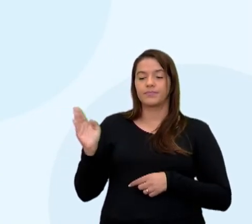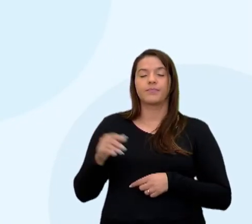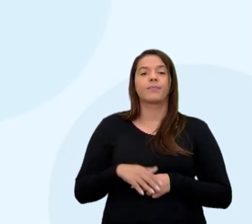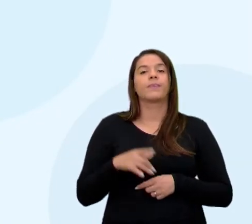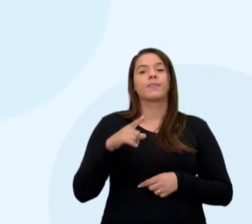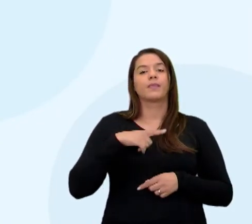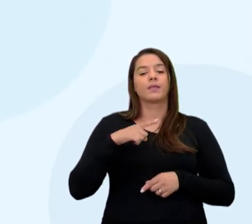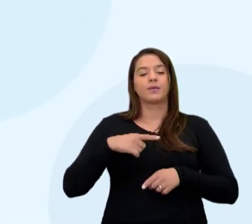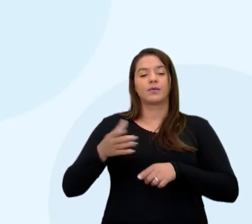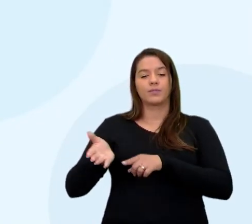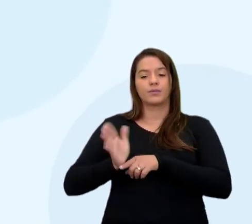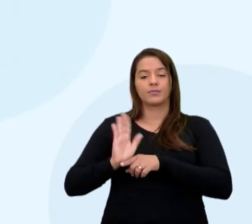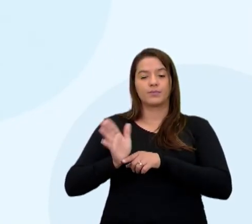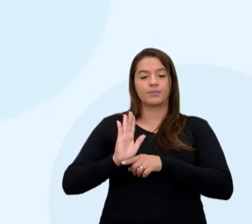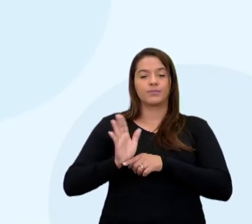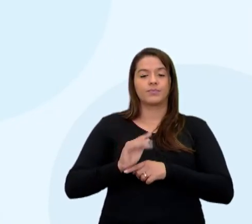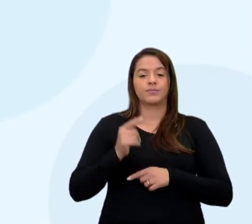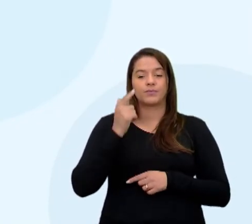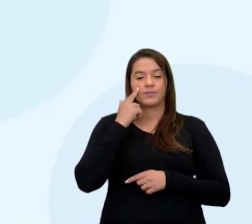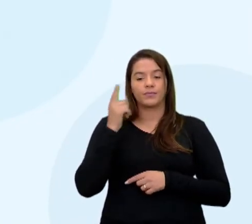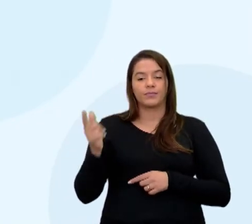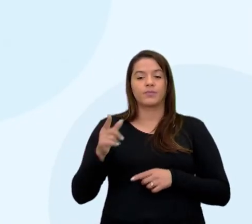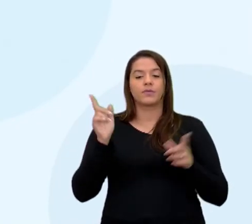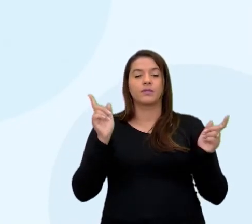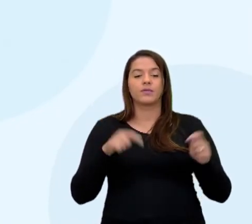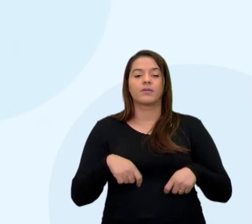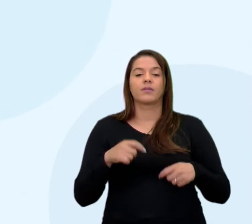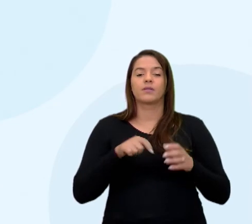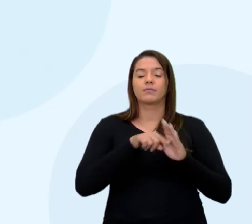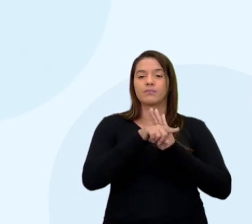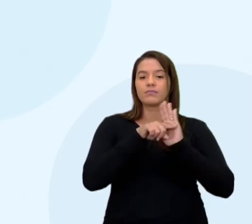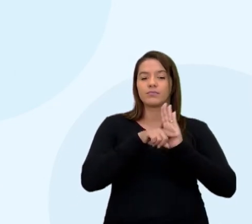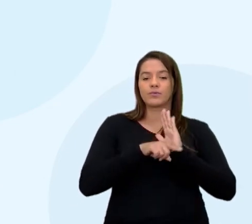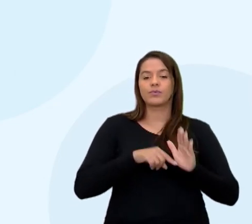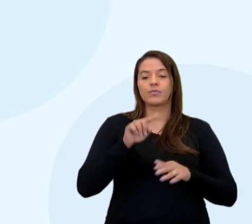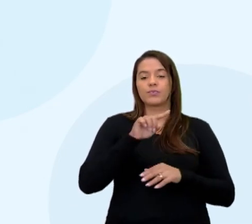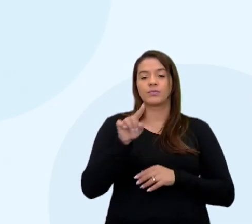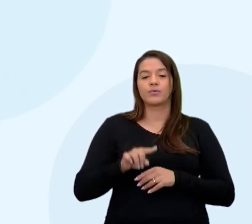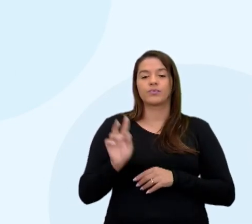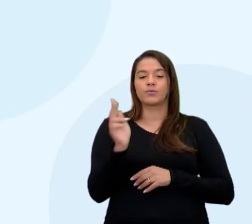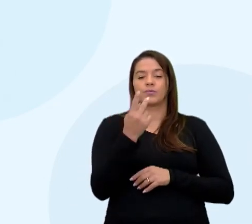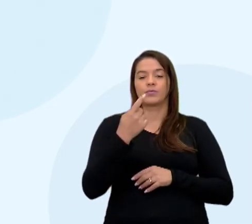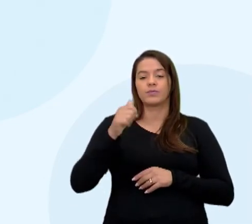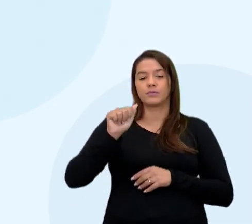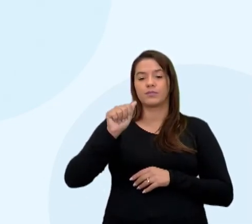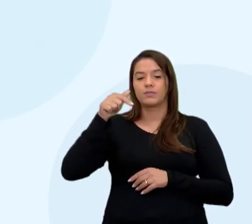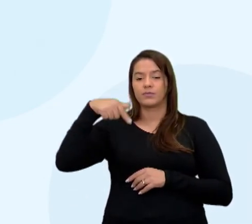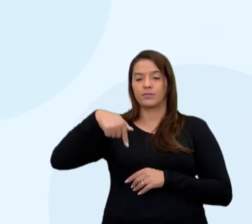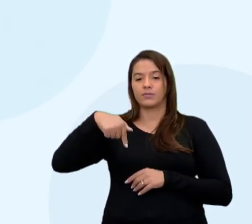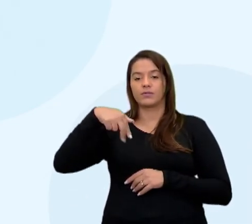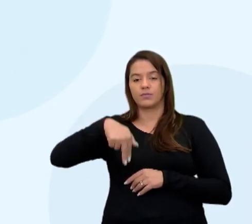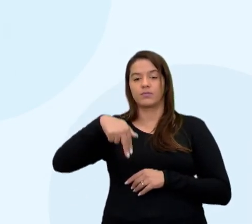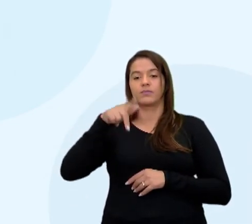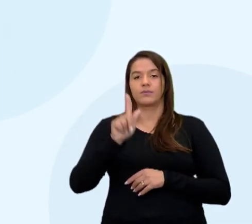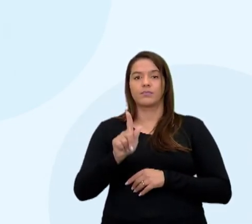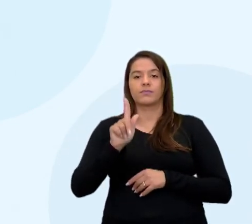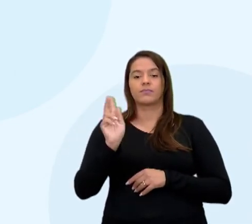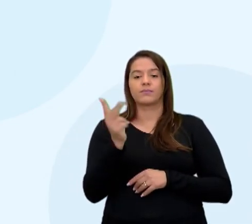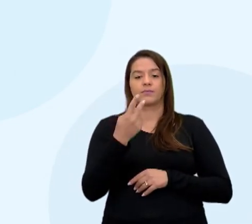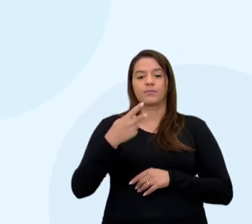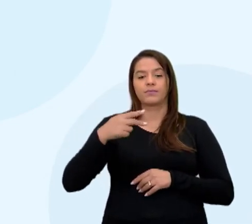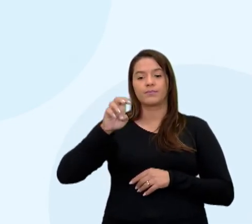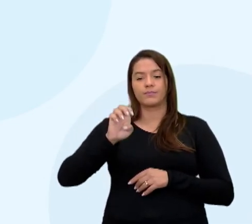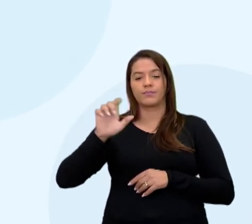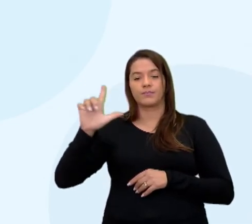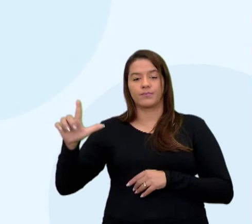um vídeo, né, do Zhang Eng, que é o inventor do sismógrafo, né? Lembra que a gente viu aí, né, falamos sobre esse inventor